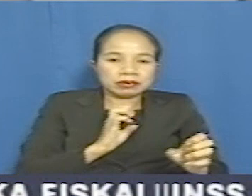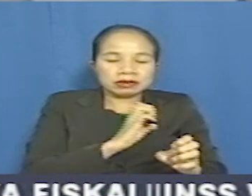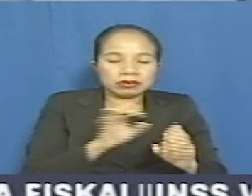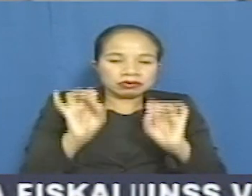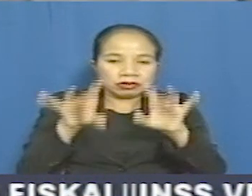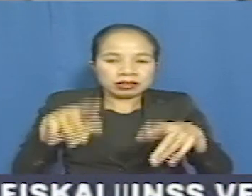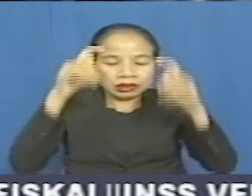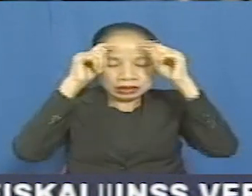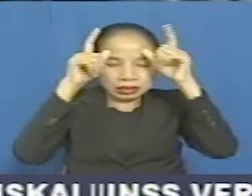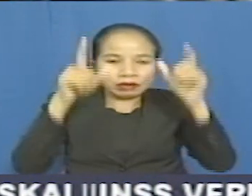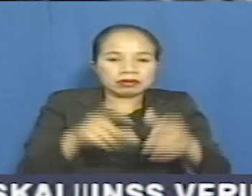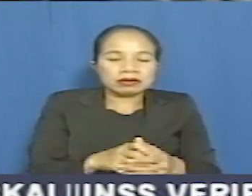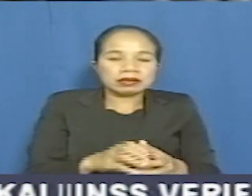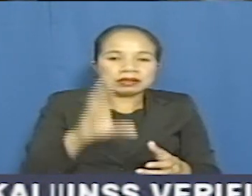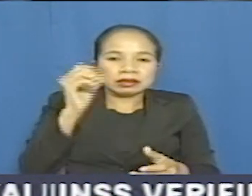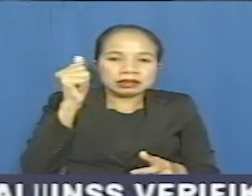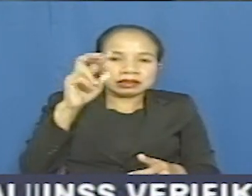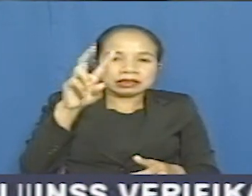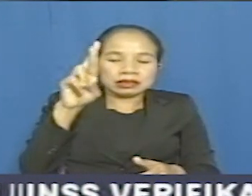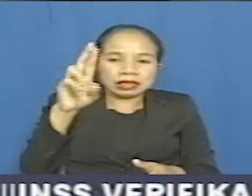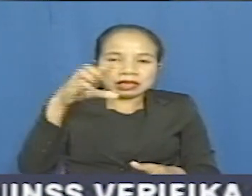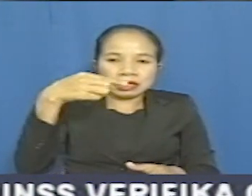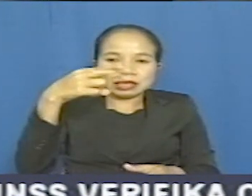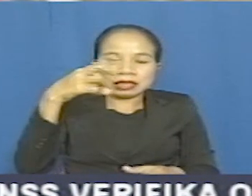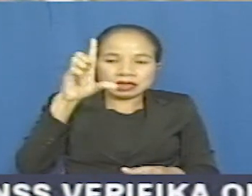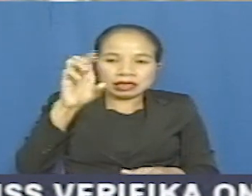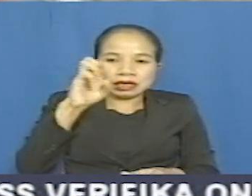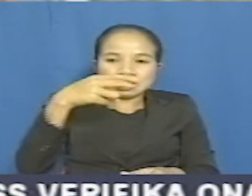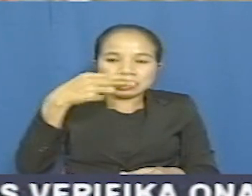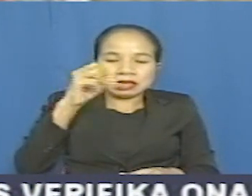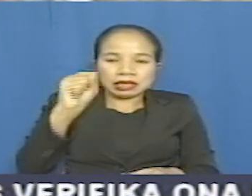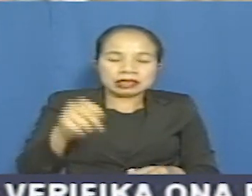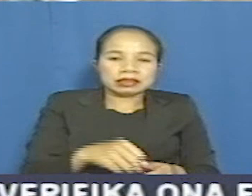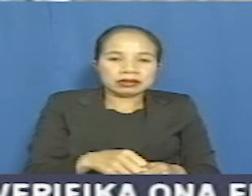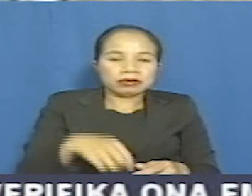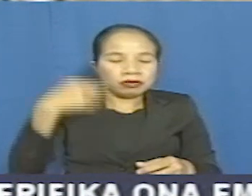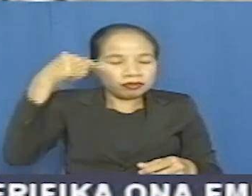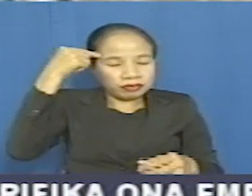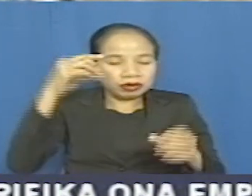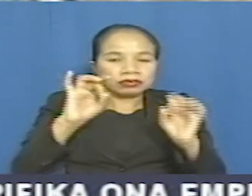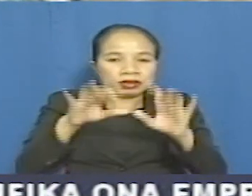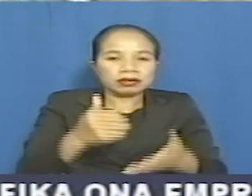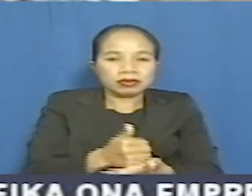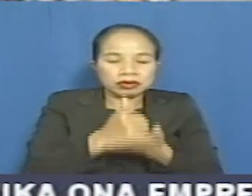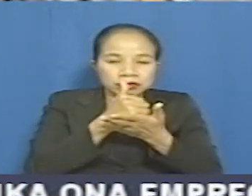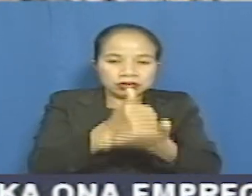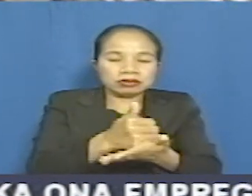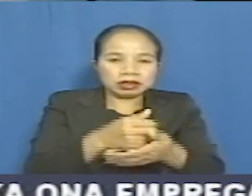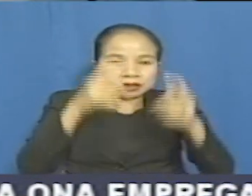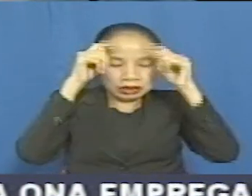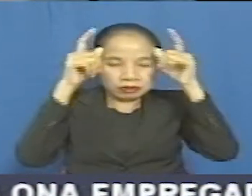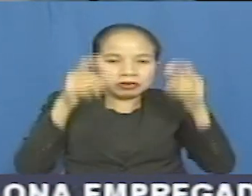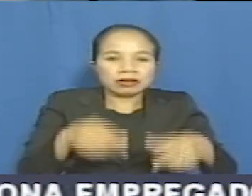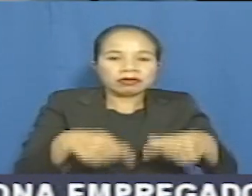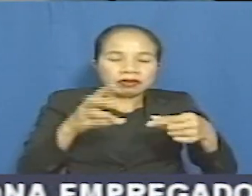Austrália Timor-Leste, Charlie Chilito Hactuir. Governo Austrália continua apoio Timor-Leste com a Babi Mosnian.